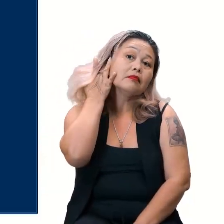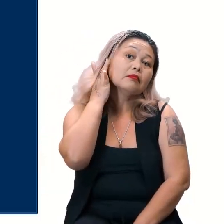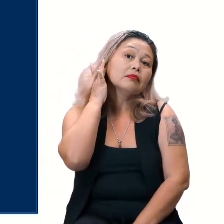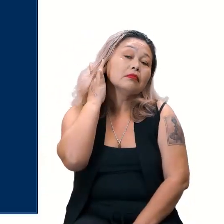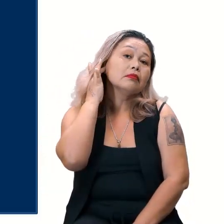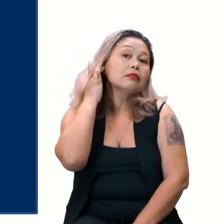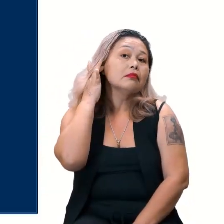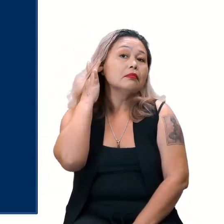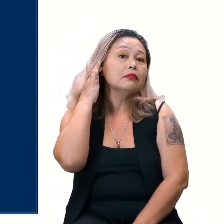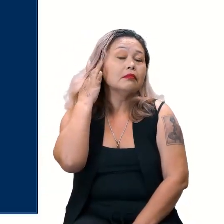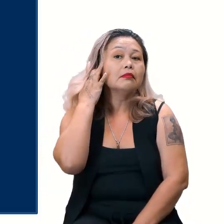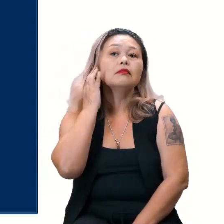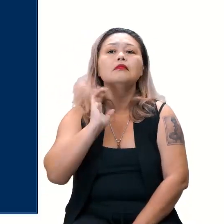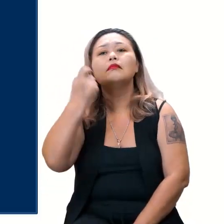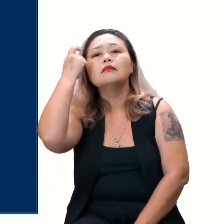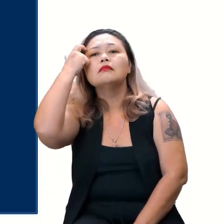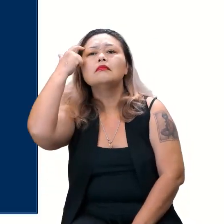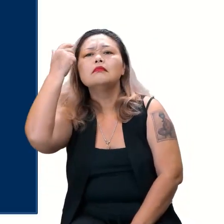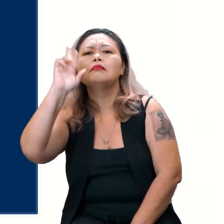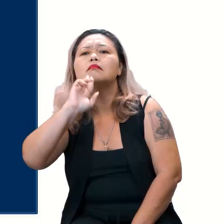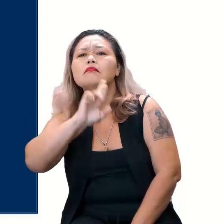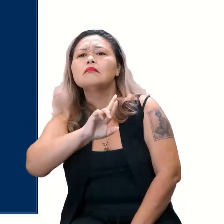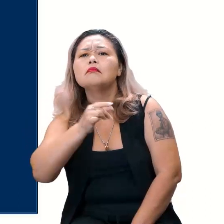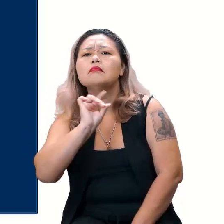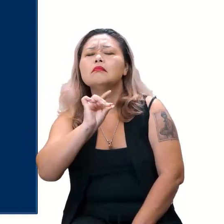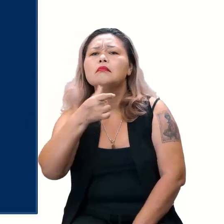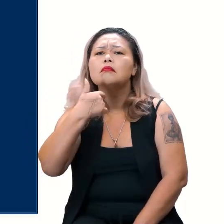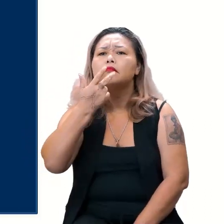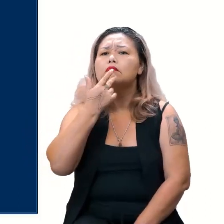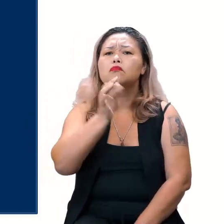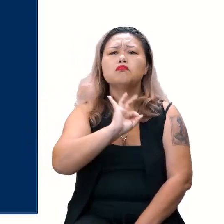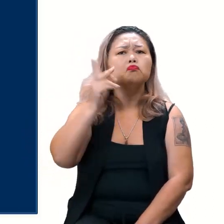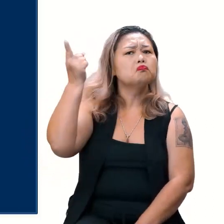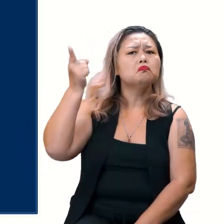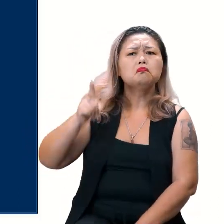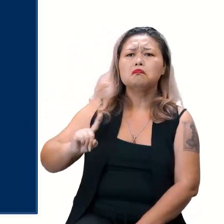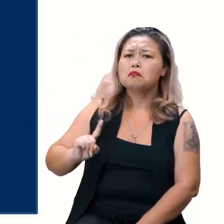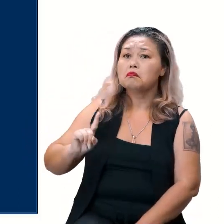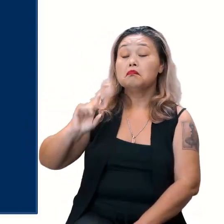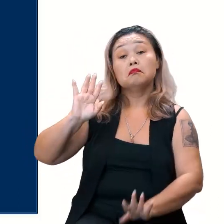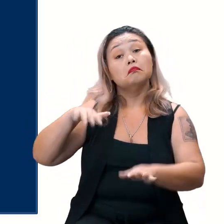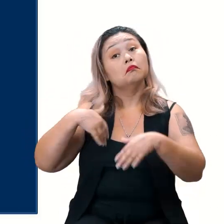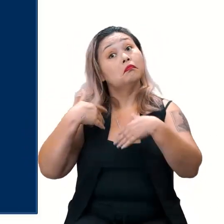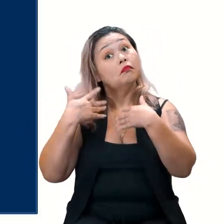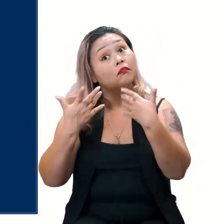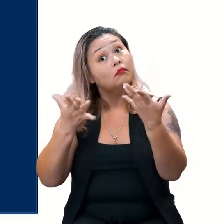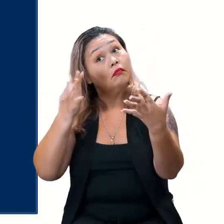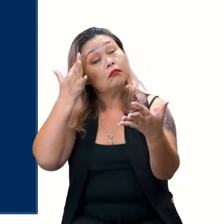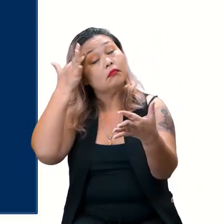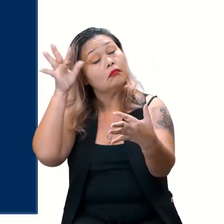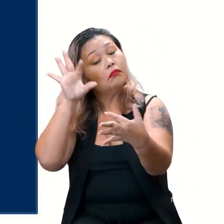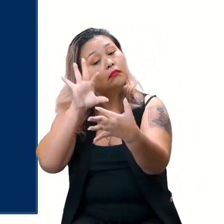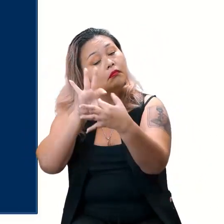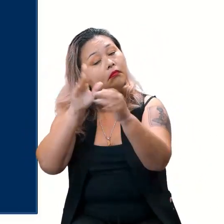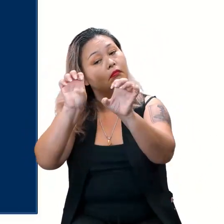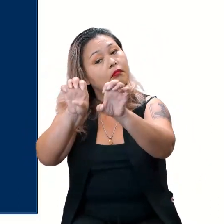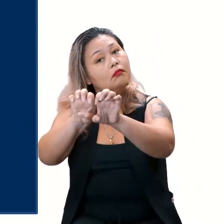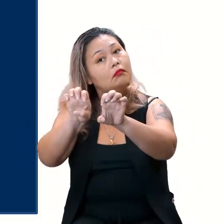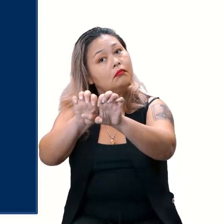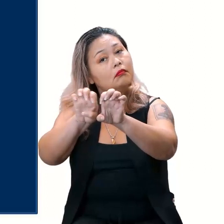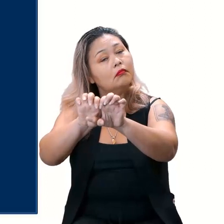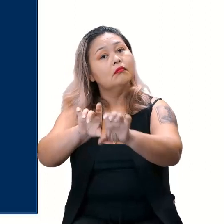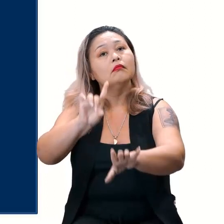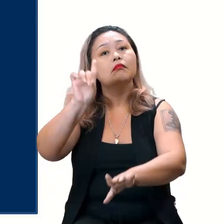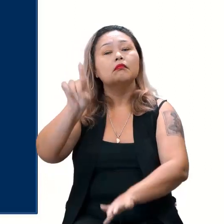Pense e responda. Ah, professor, mas vocês não falaram isso. Uai, mas você associa a equação AX